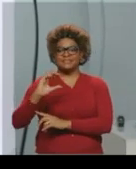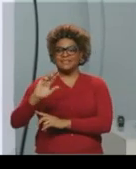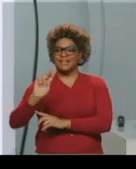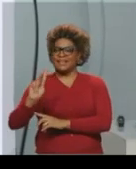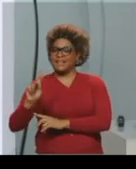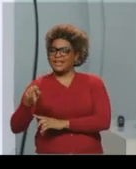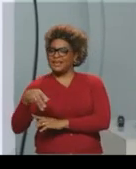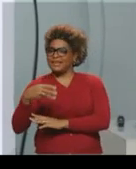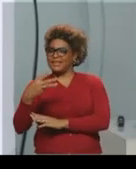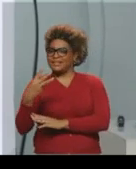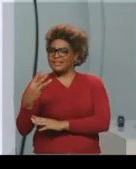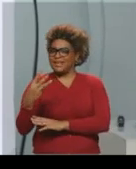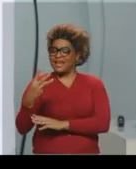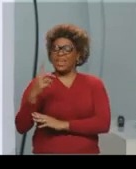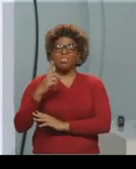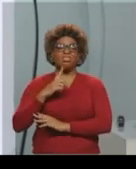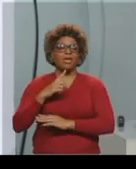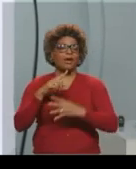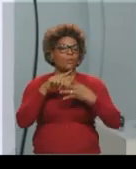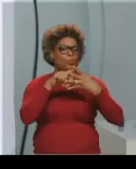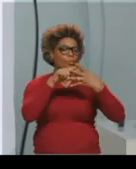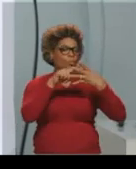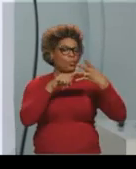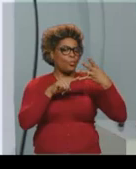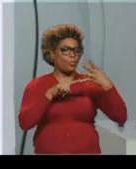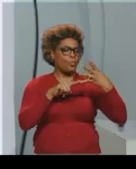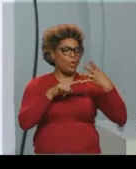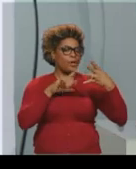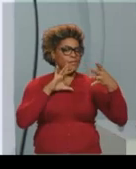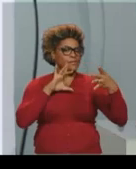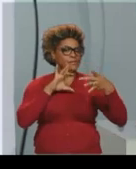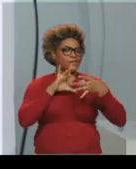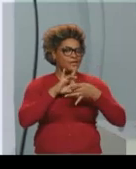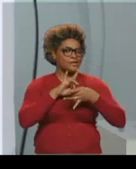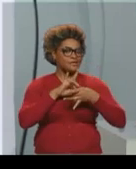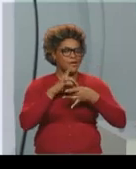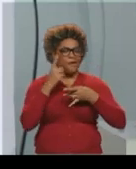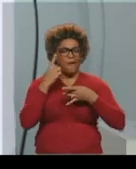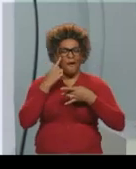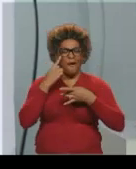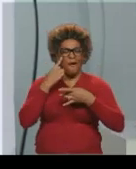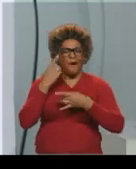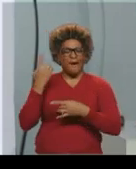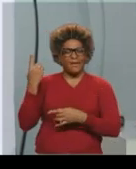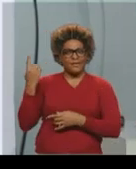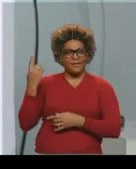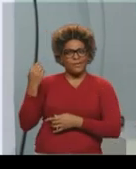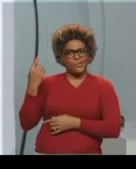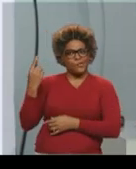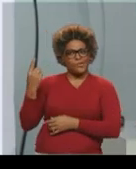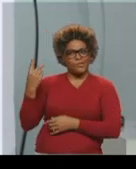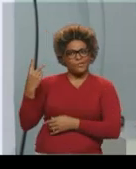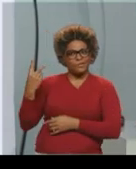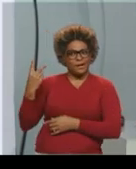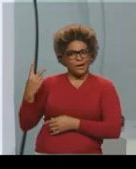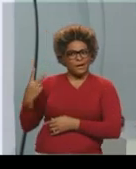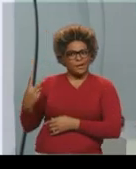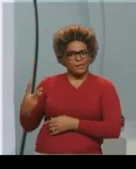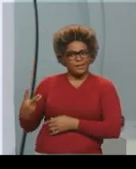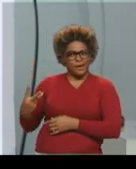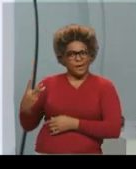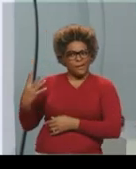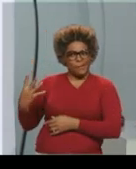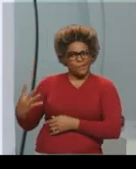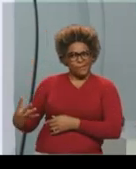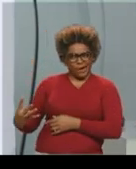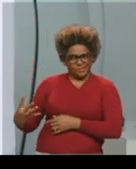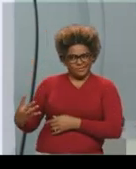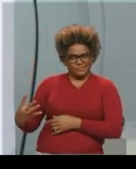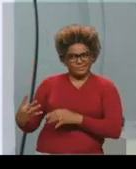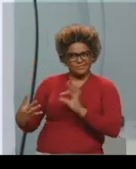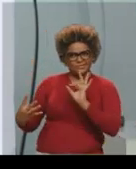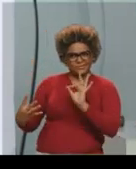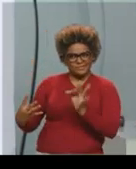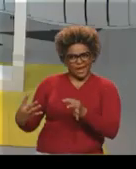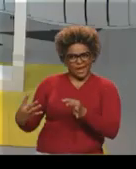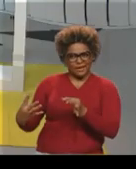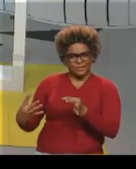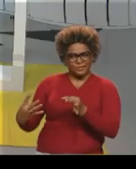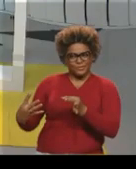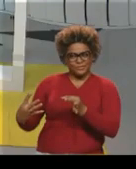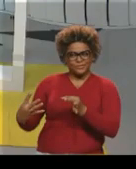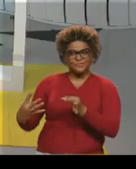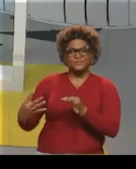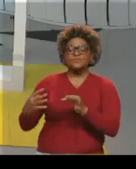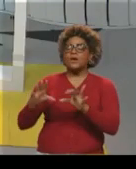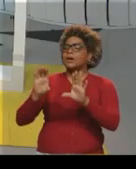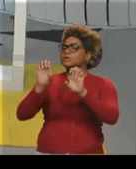4 ligações, observem, 1, 2, 3, 4. Aqui eu tenho 4 ligações, 1, 2, 3, 4. Então, está completa a